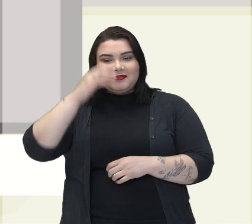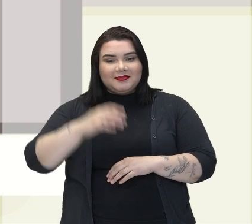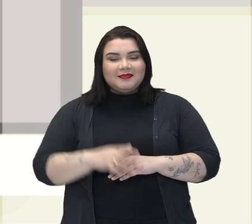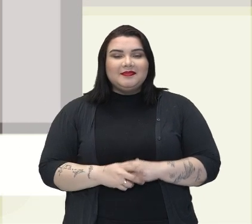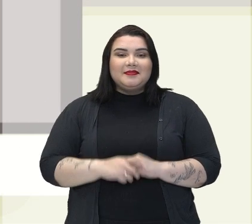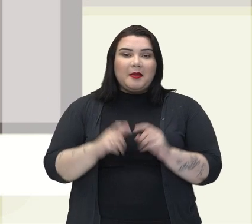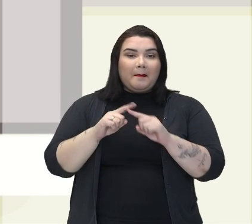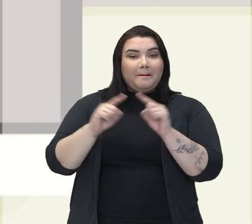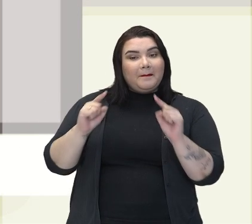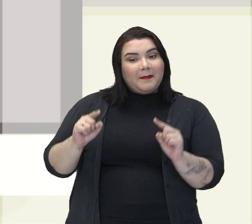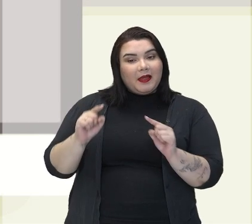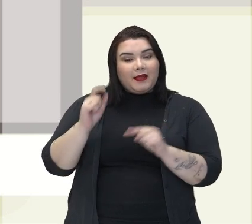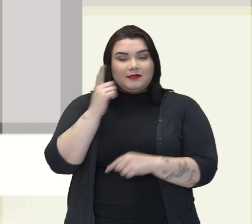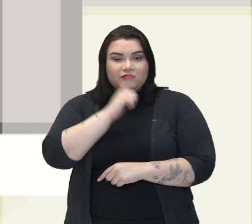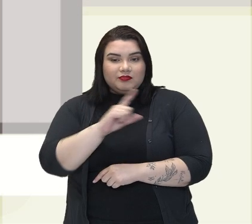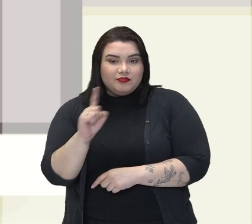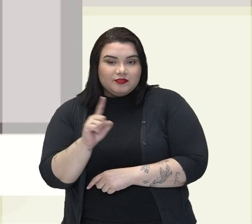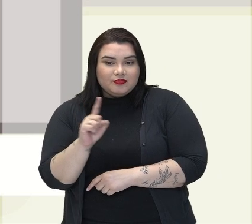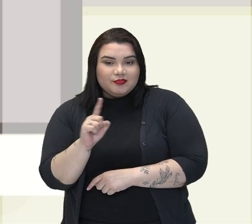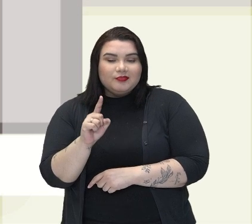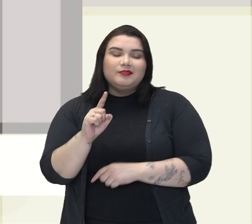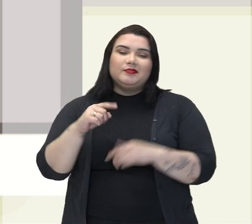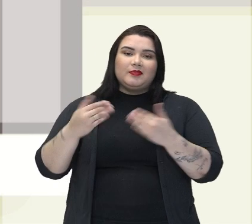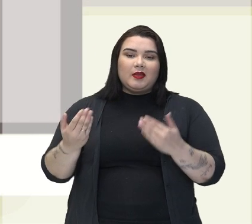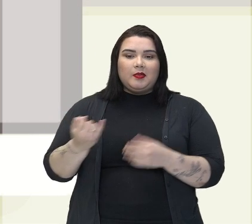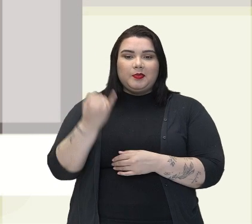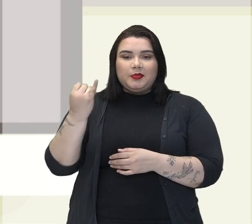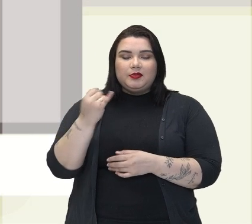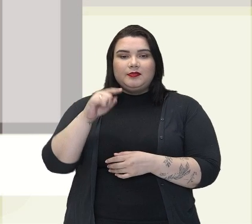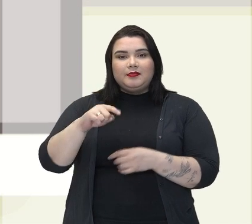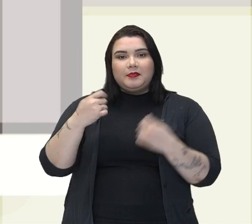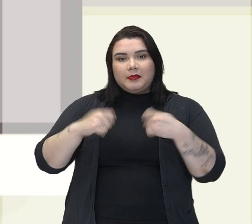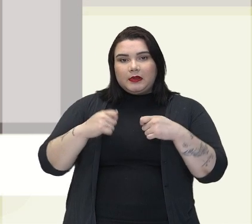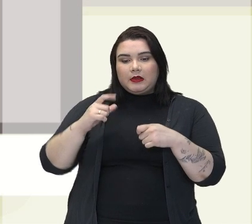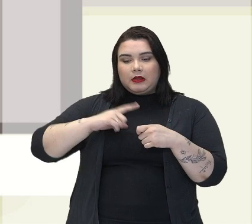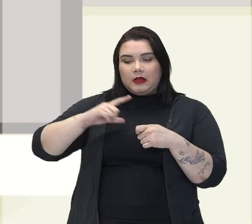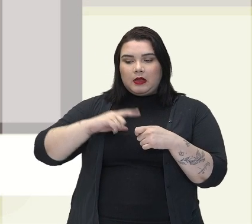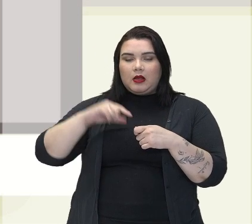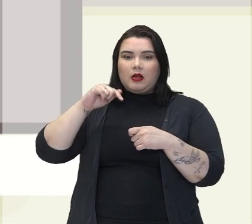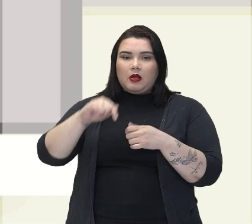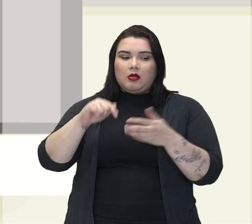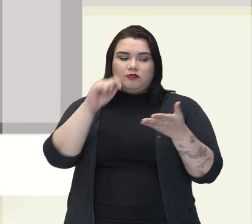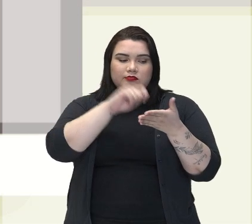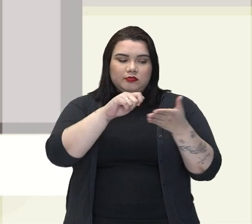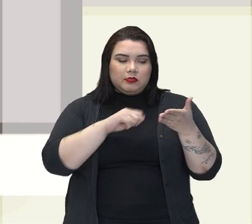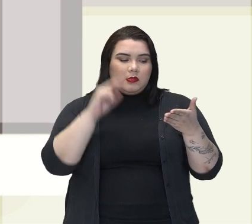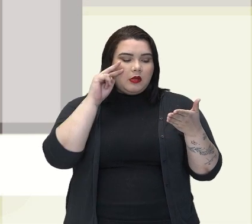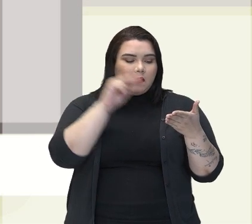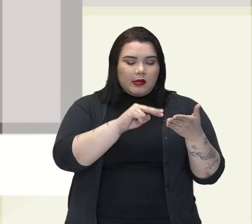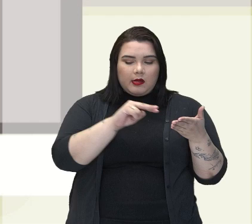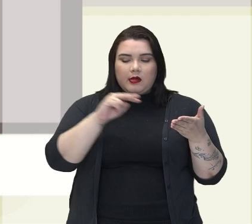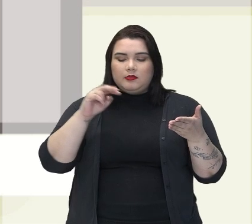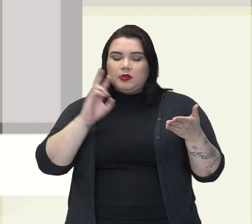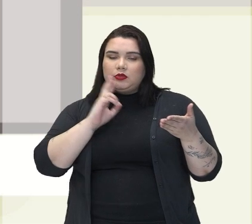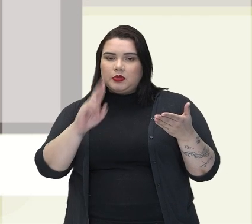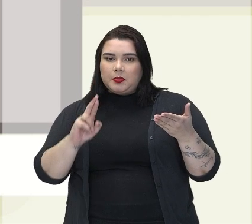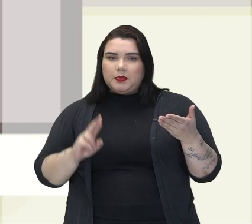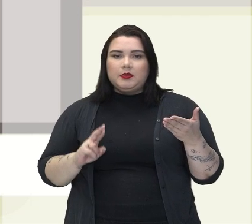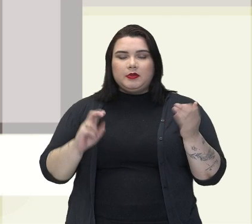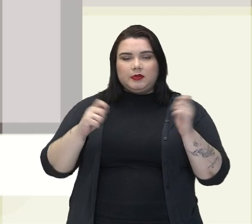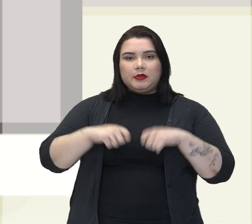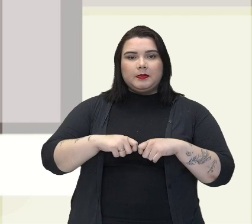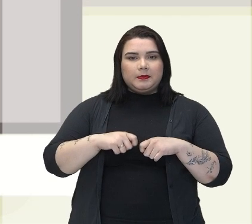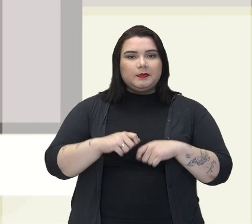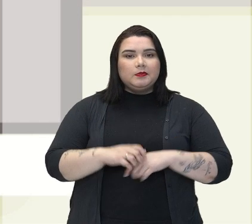se você não conseguir memorizar, é importante que você tenha eles aí em mão para você sempre, né, utilizá-los,